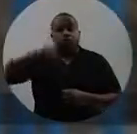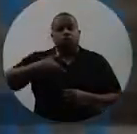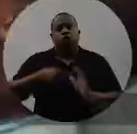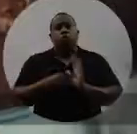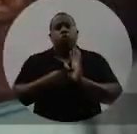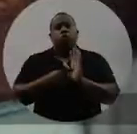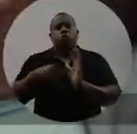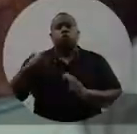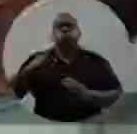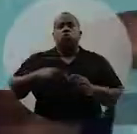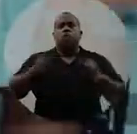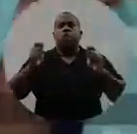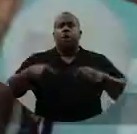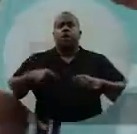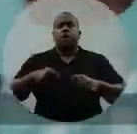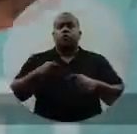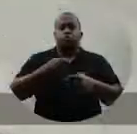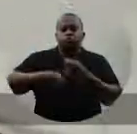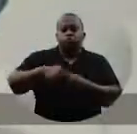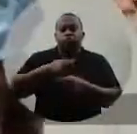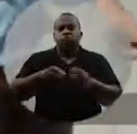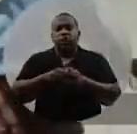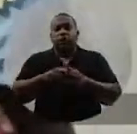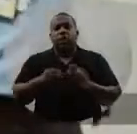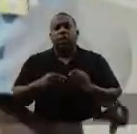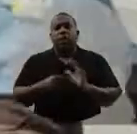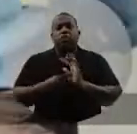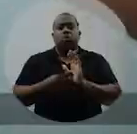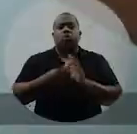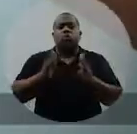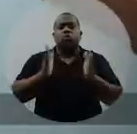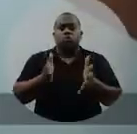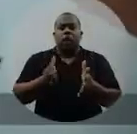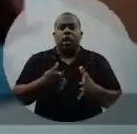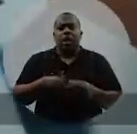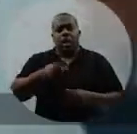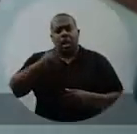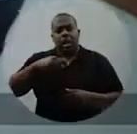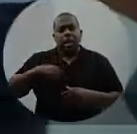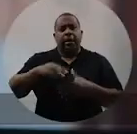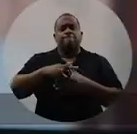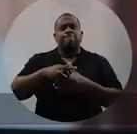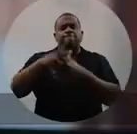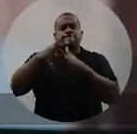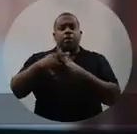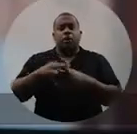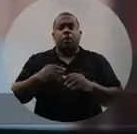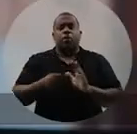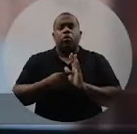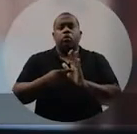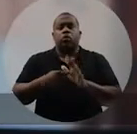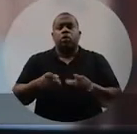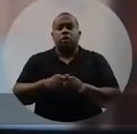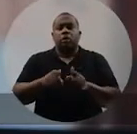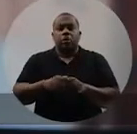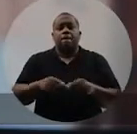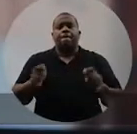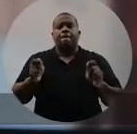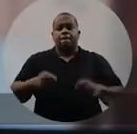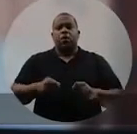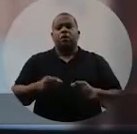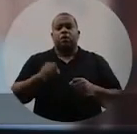a sua capacidade como gestor, ele já mostrou que é um líder, e já mostrou, portanto, que